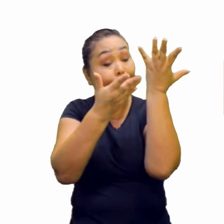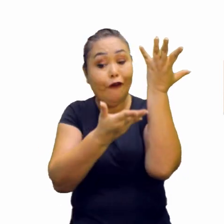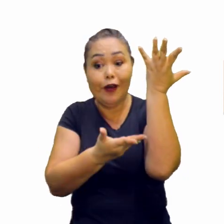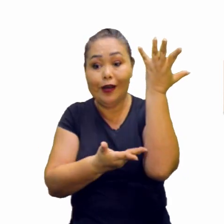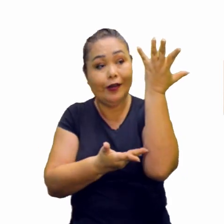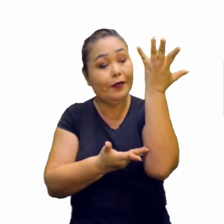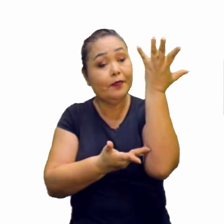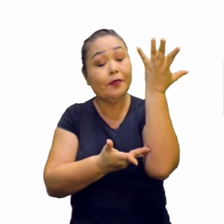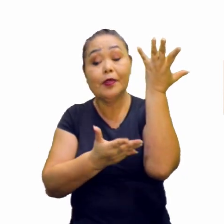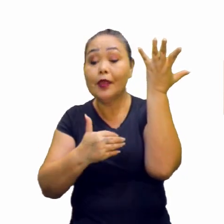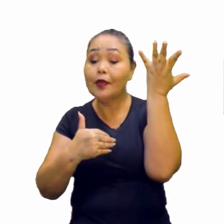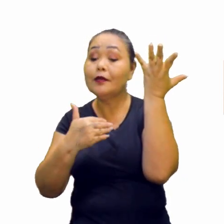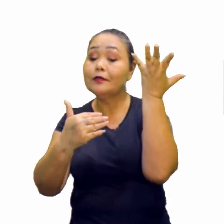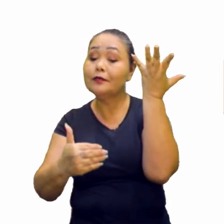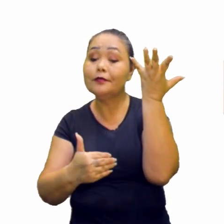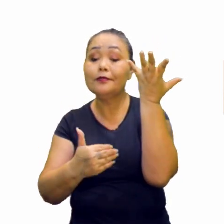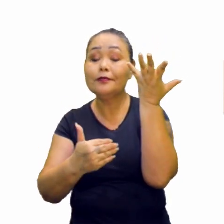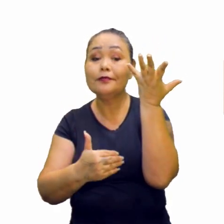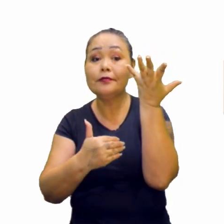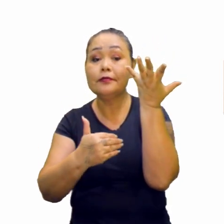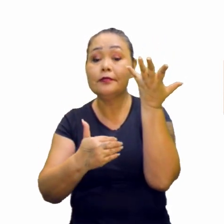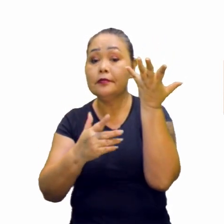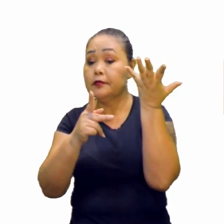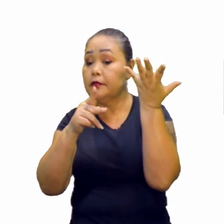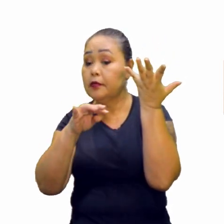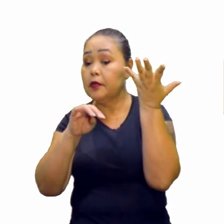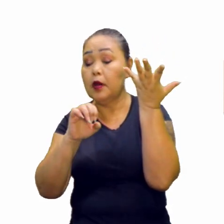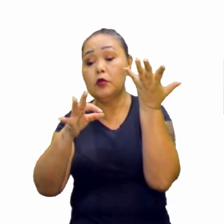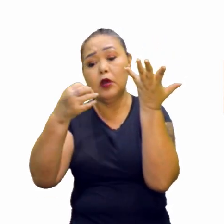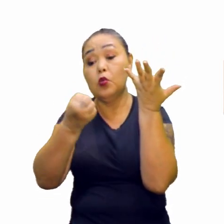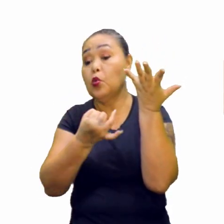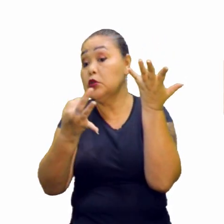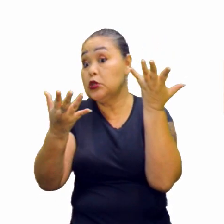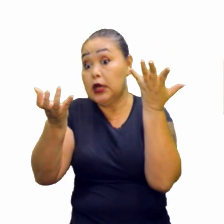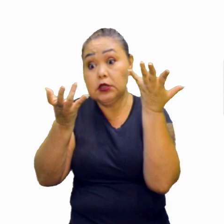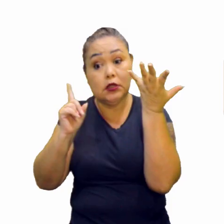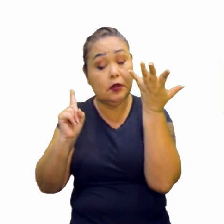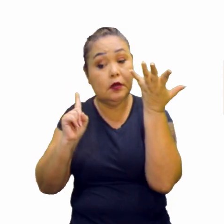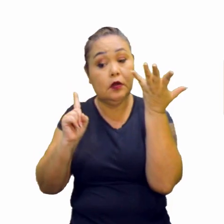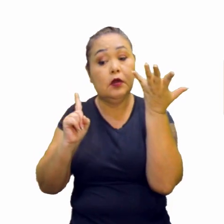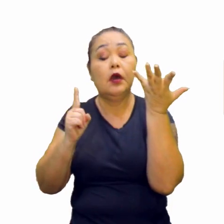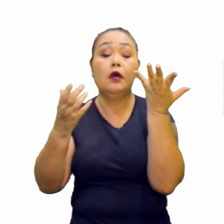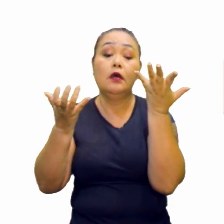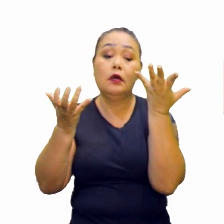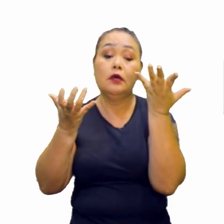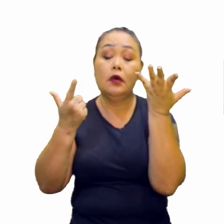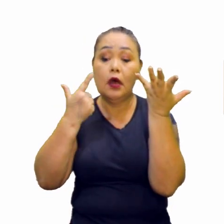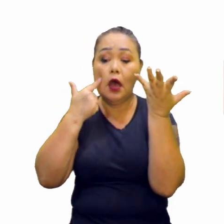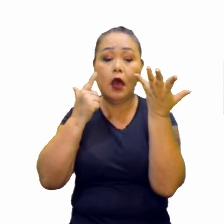produzir, mas não no platô, na quantidade esperada. Agora, quando você faz uma poda de